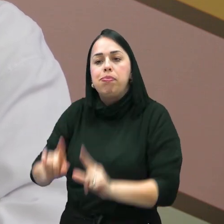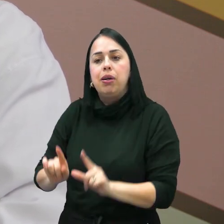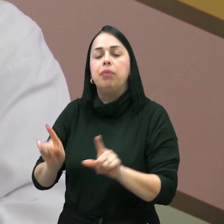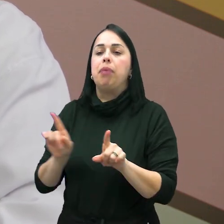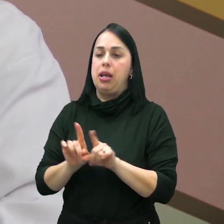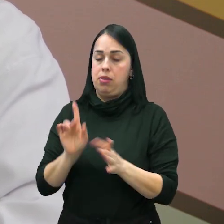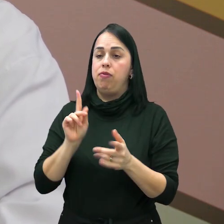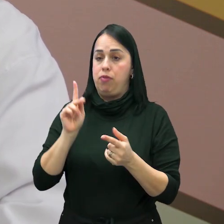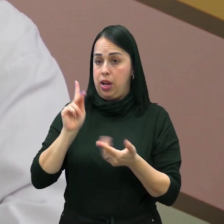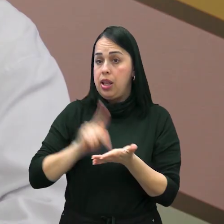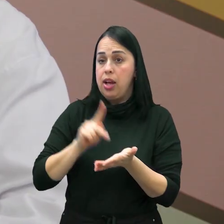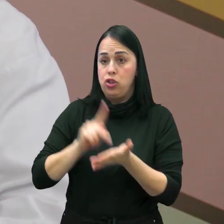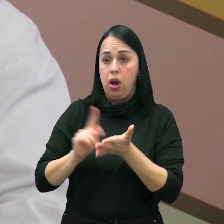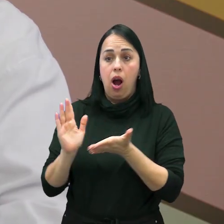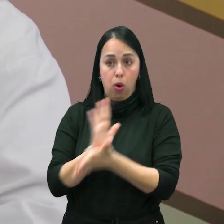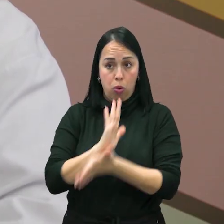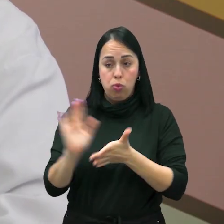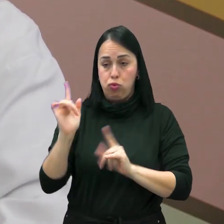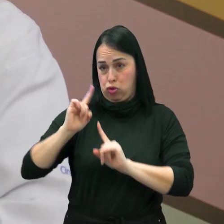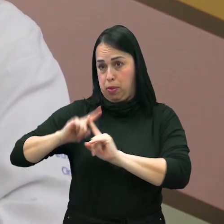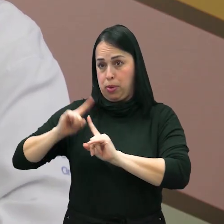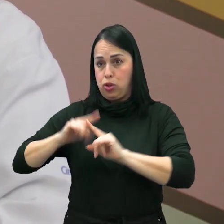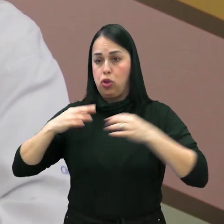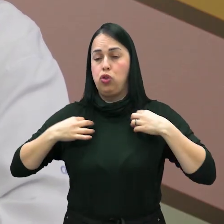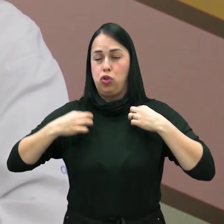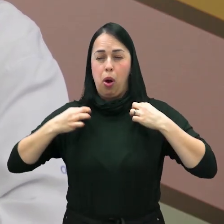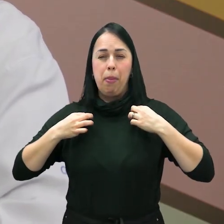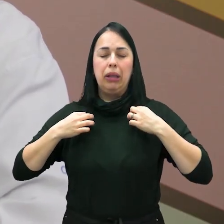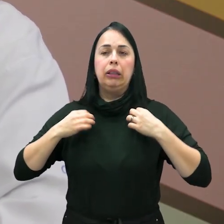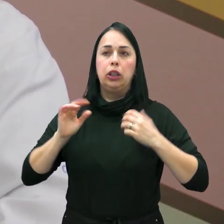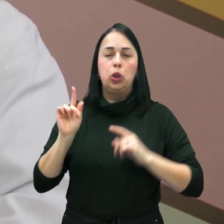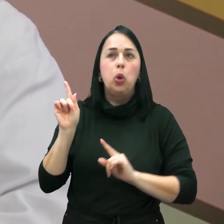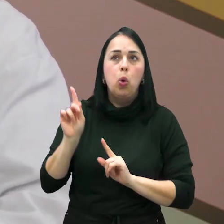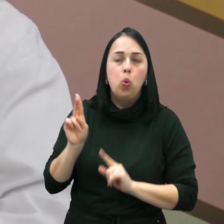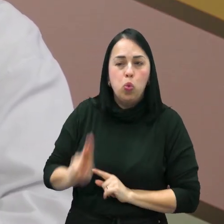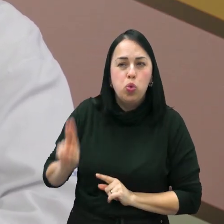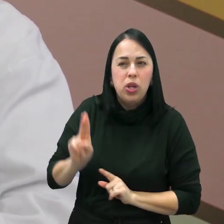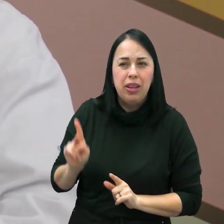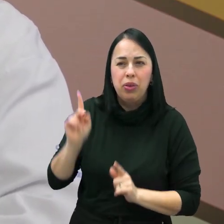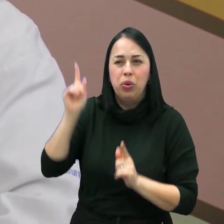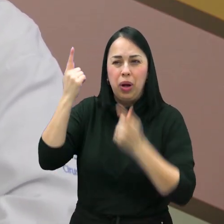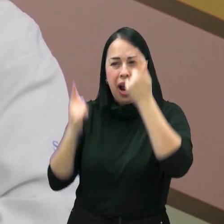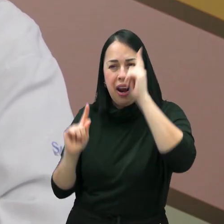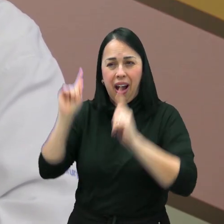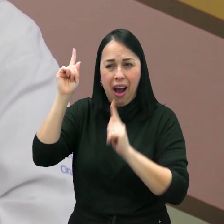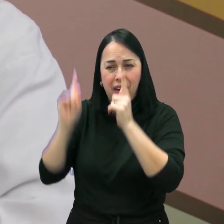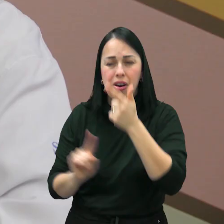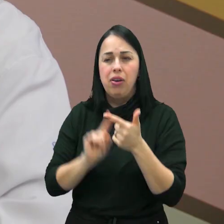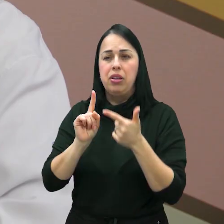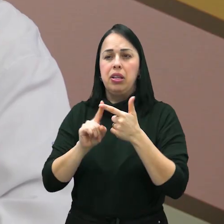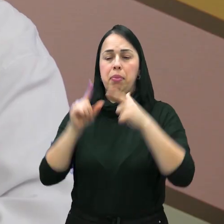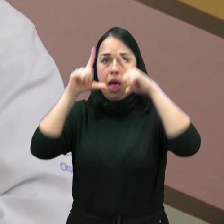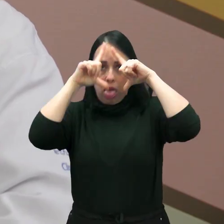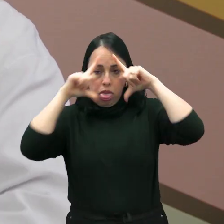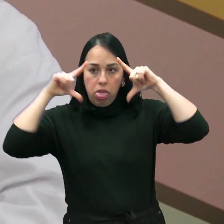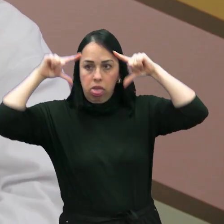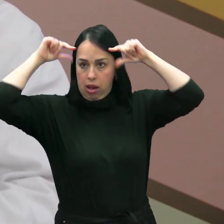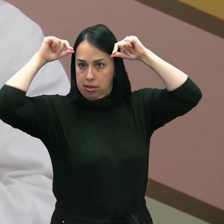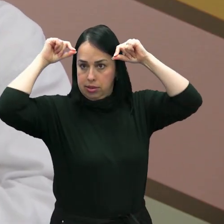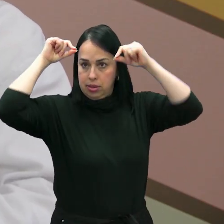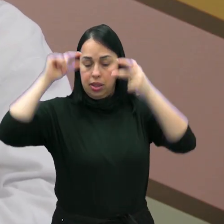tem alguns tipos de roupas que a gente sabe, muitas vezes é usado em carnaval, seja enfeites. Tem também alguns tipos